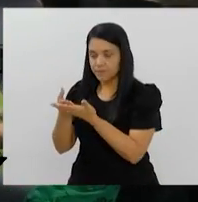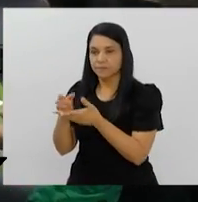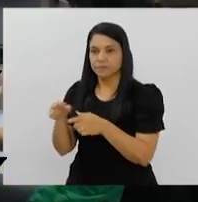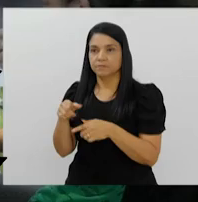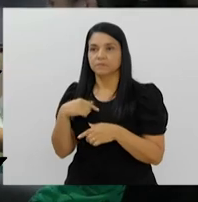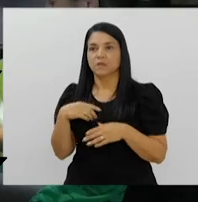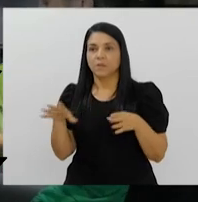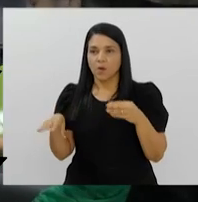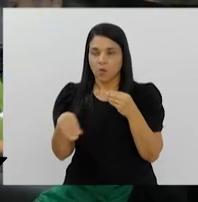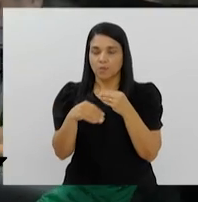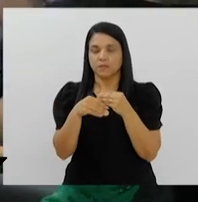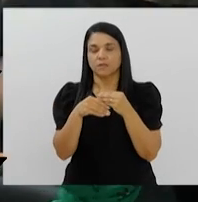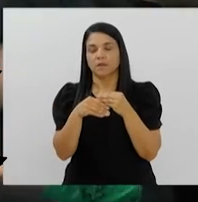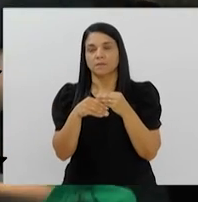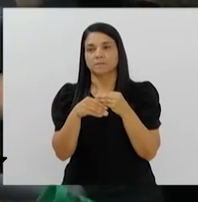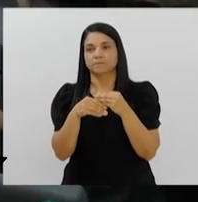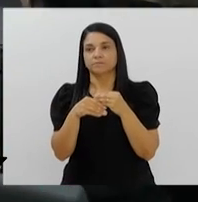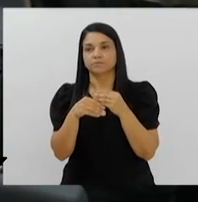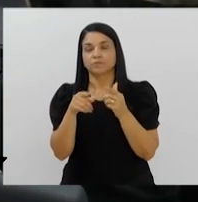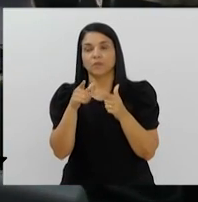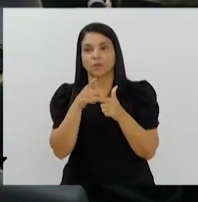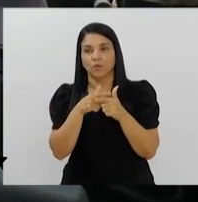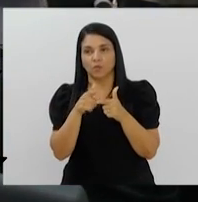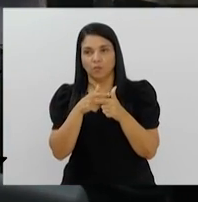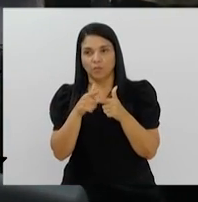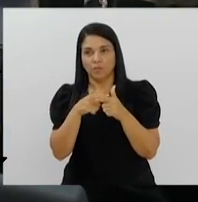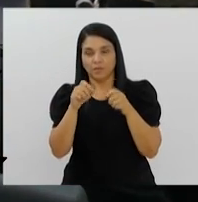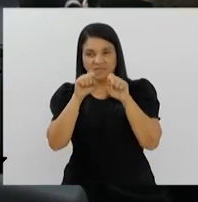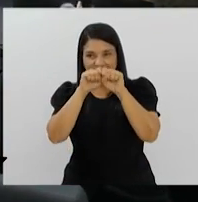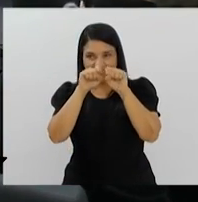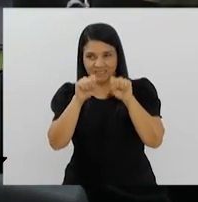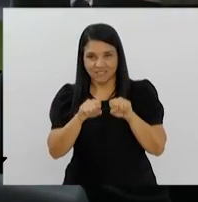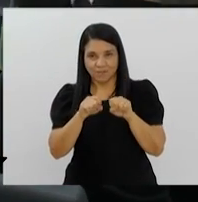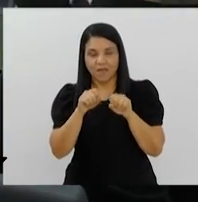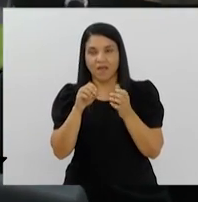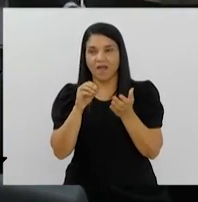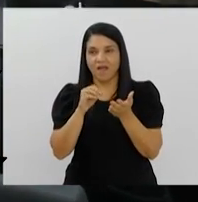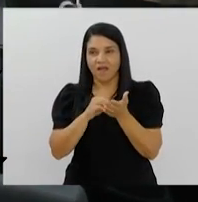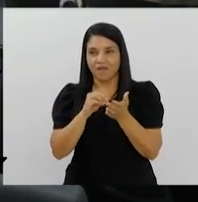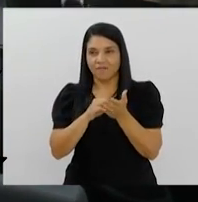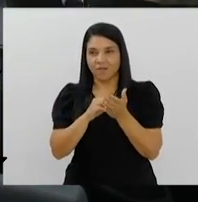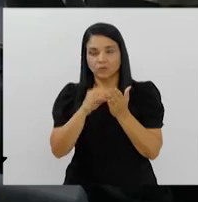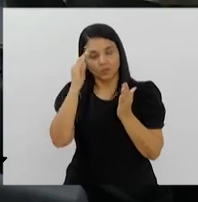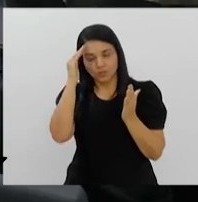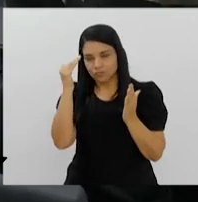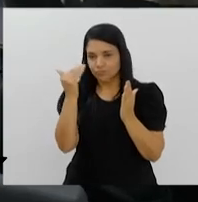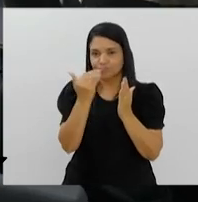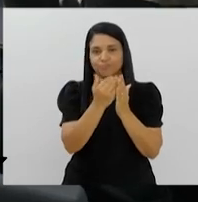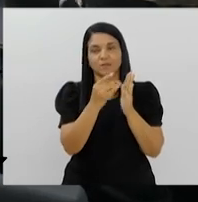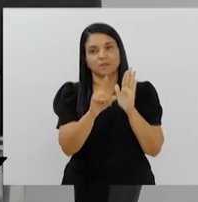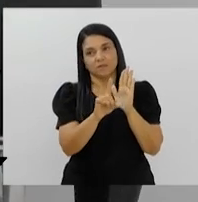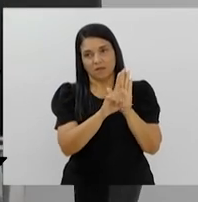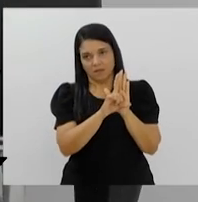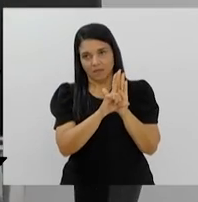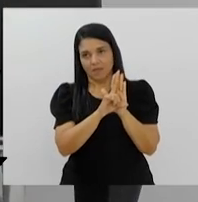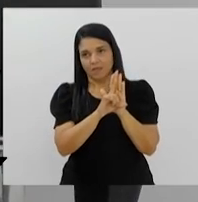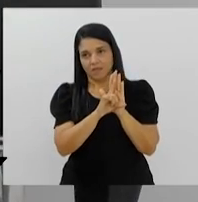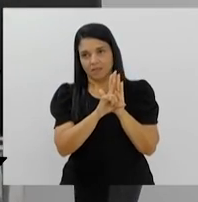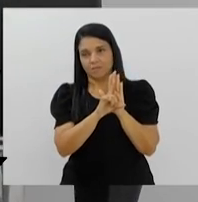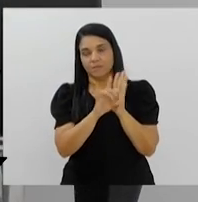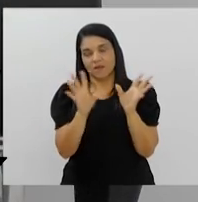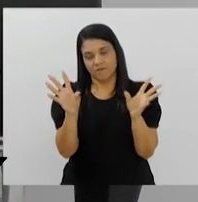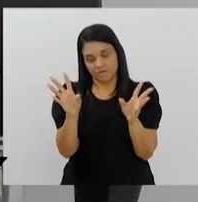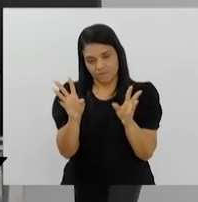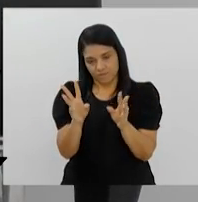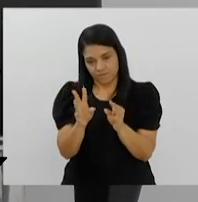deputado Amorin eh eu acho que o problema sistêmico é é da falta mesmo do cumprimento da lei e só para finalizar